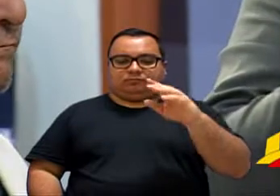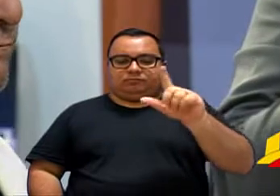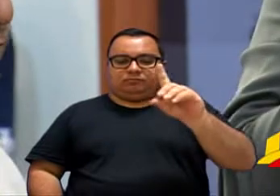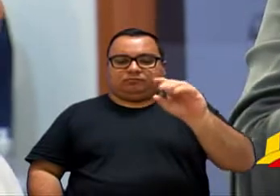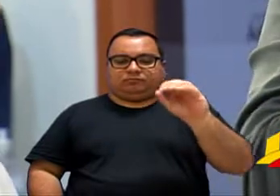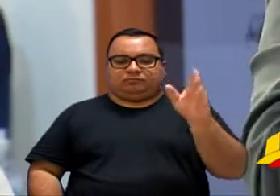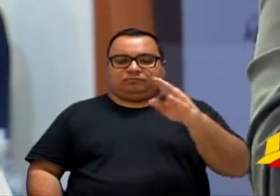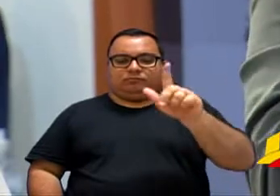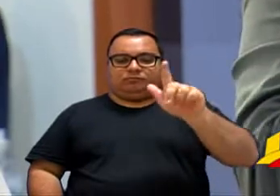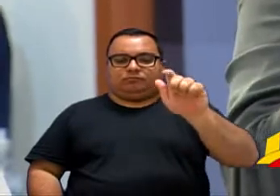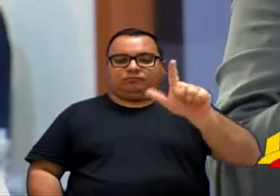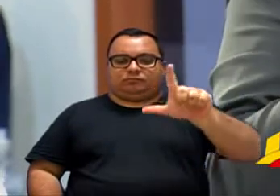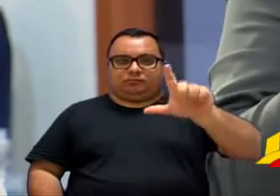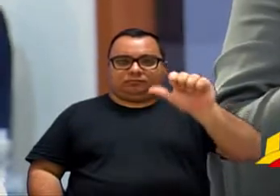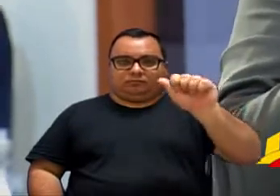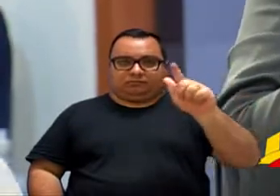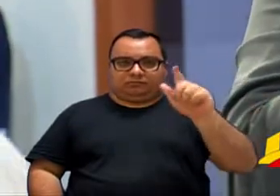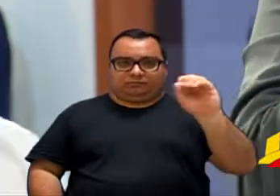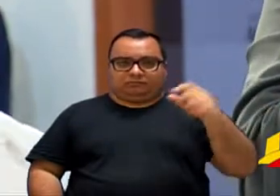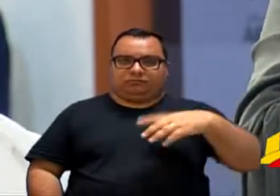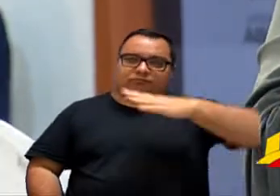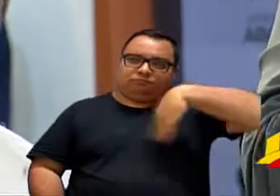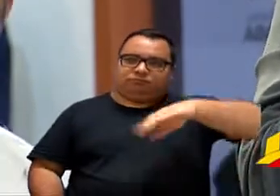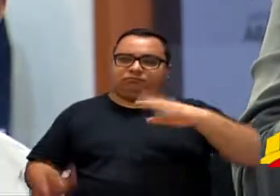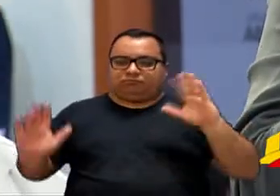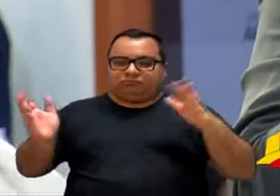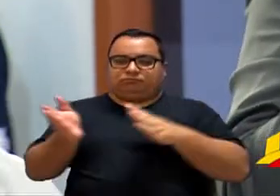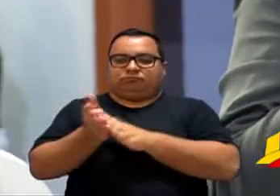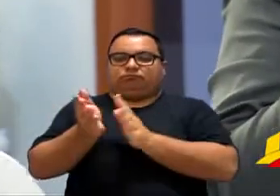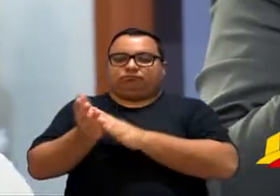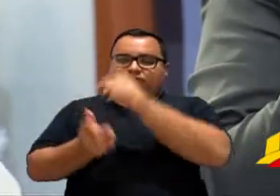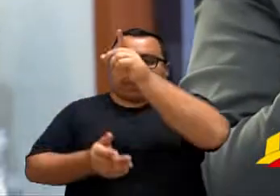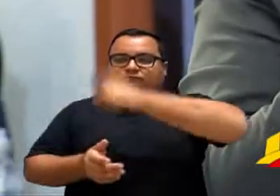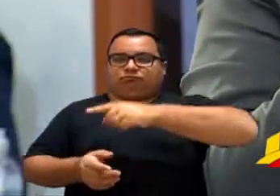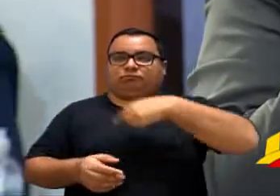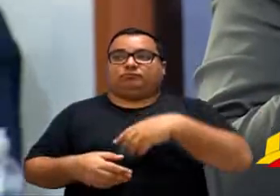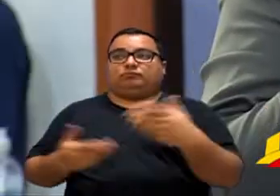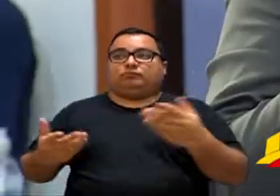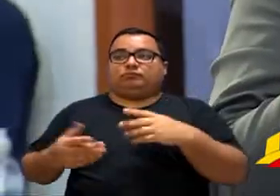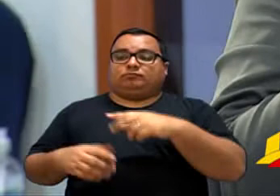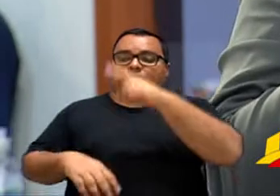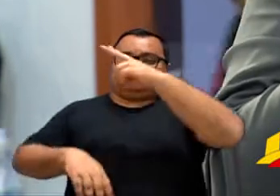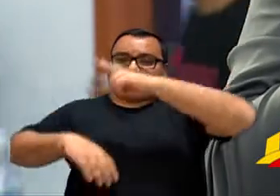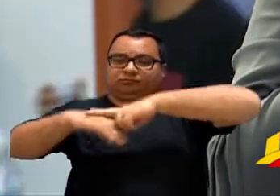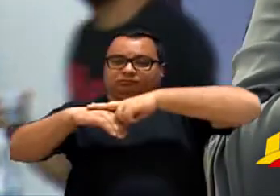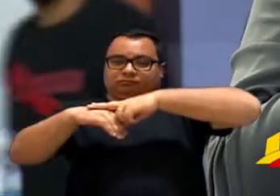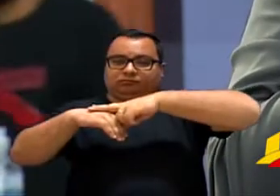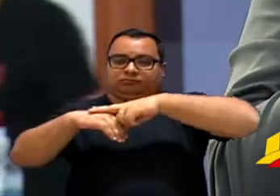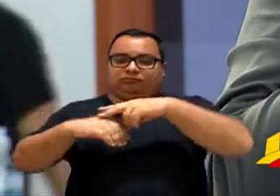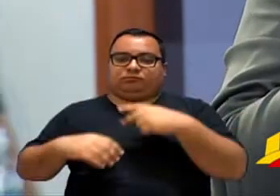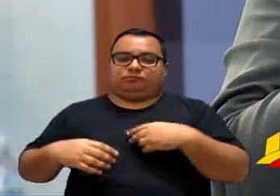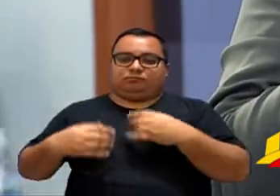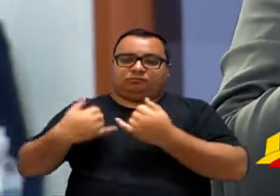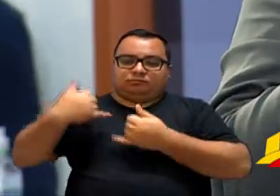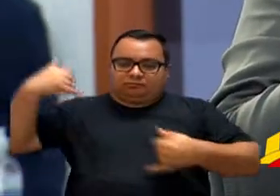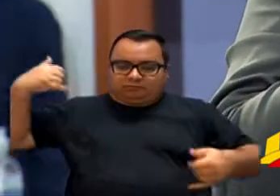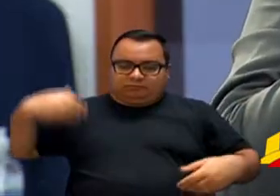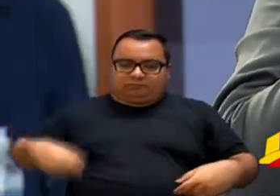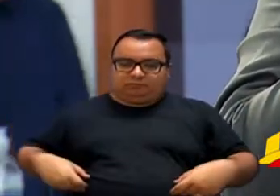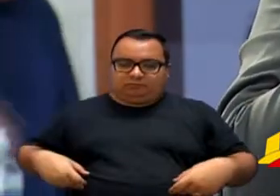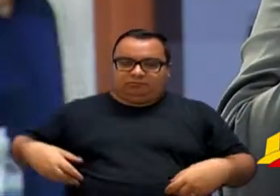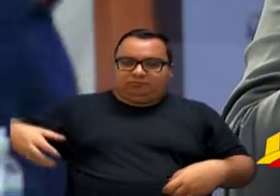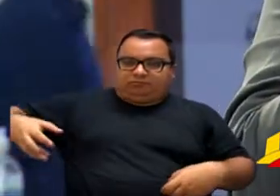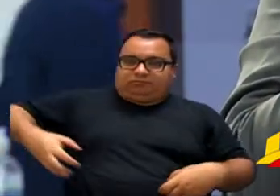aqui na casa é todo mundo gostava exaltava o coitado tá na cama não tem sonda não tem